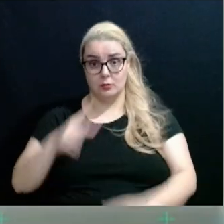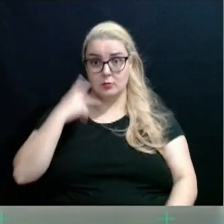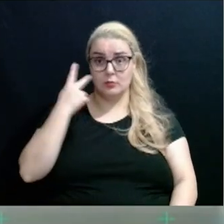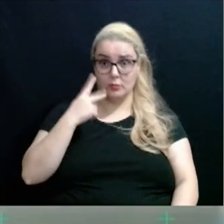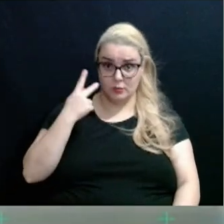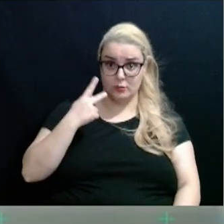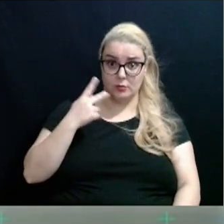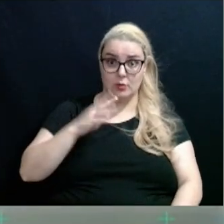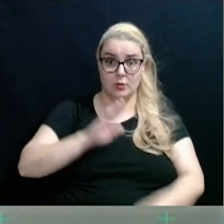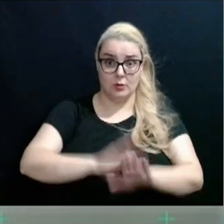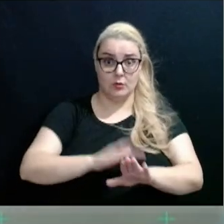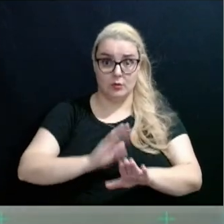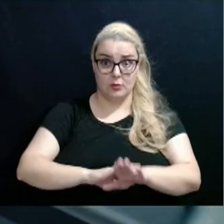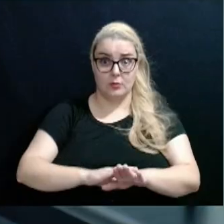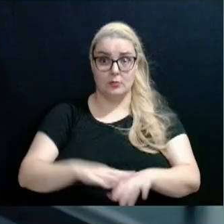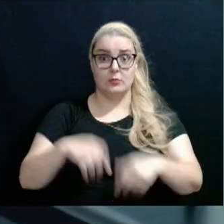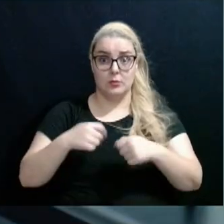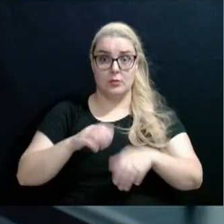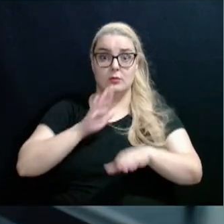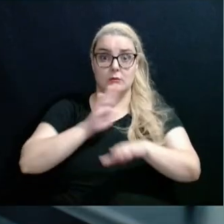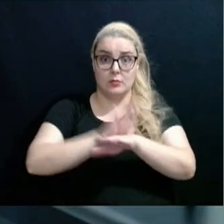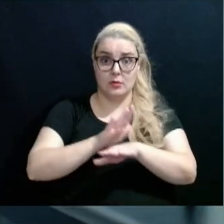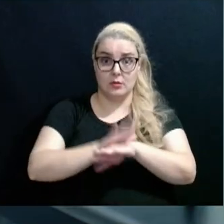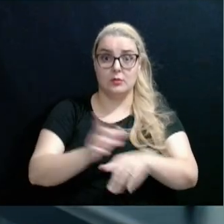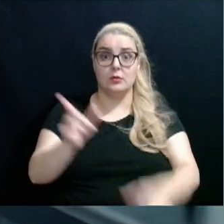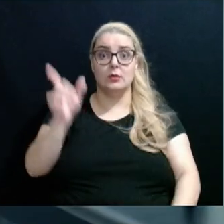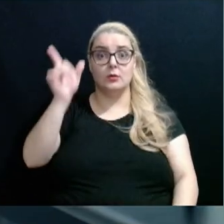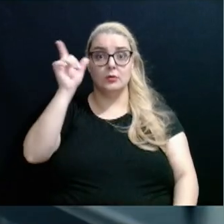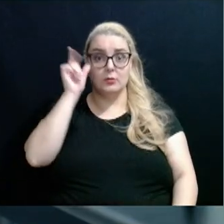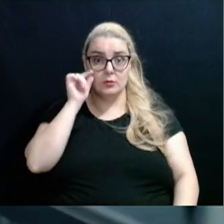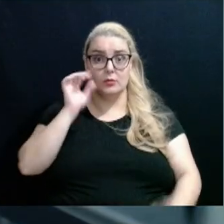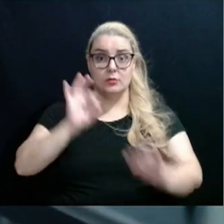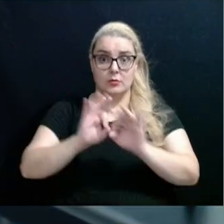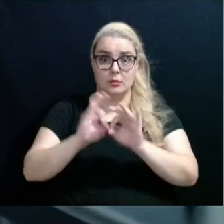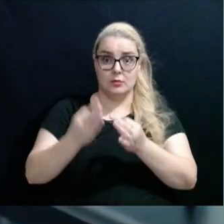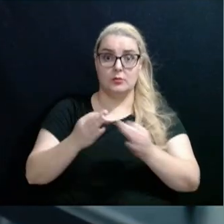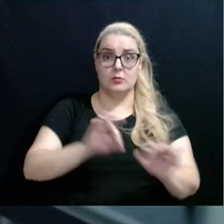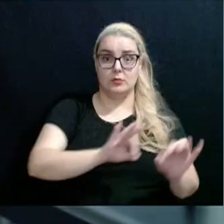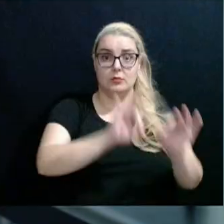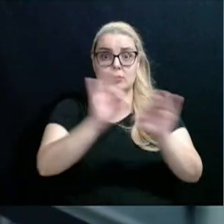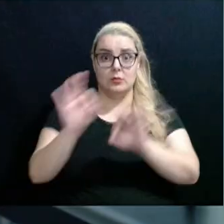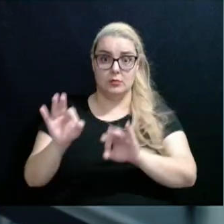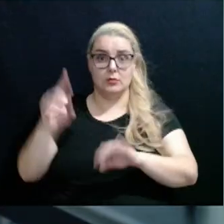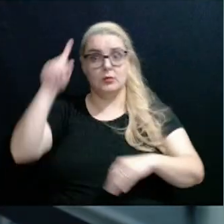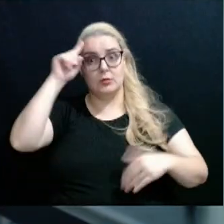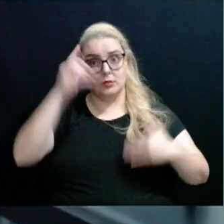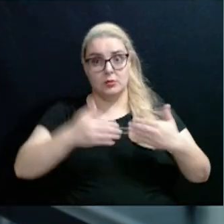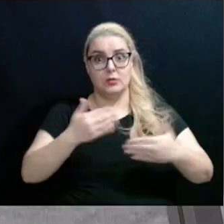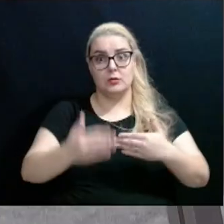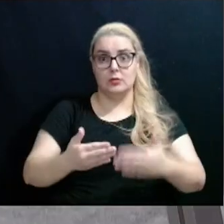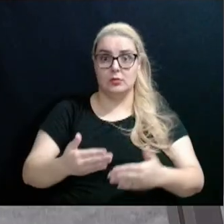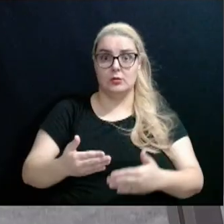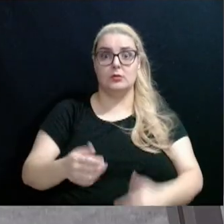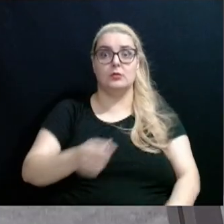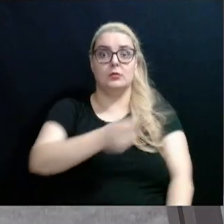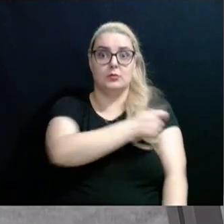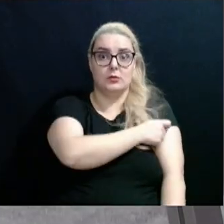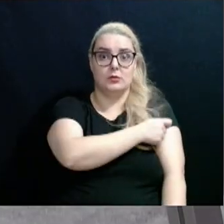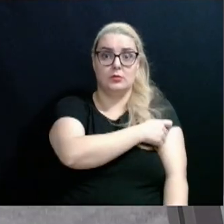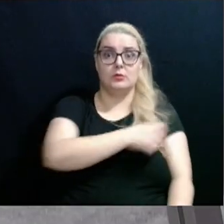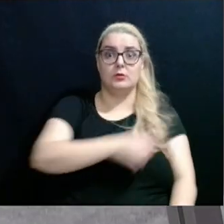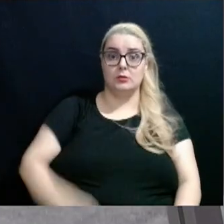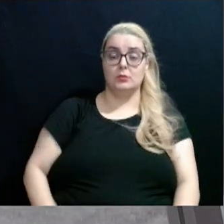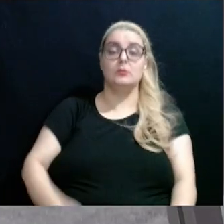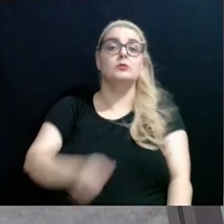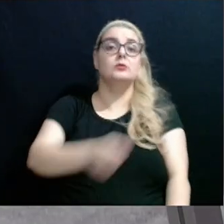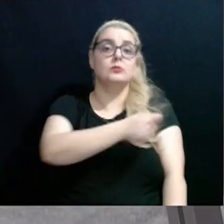medida deve contribuir para a tranquilidade das famílias no acompanhamento da rotina escolar dos estudantes. Além dos alunos, as